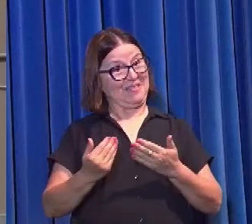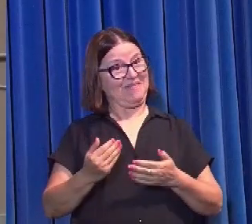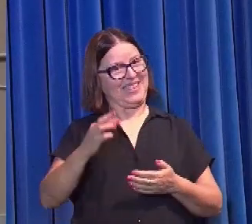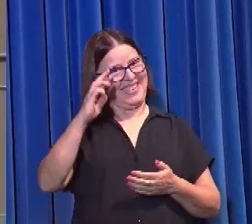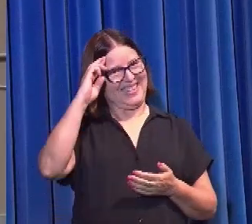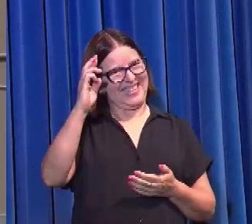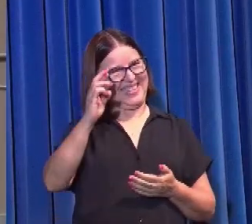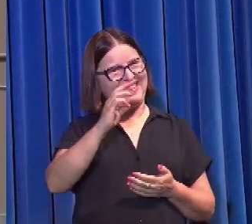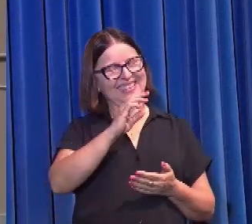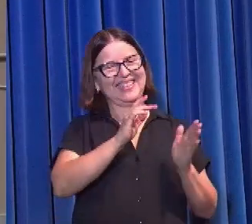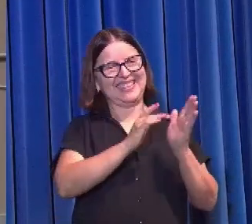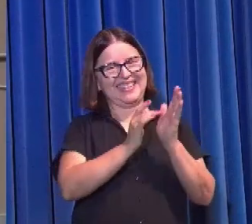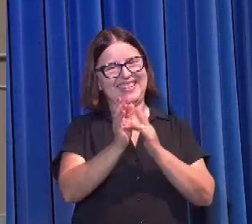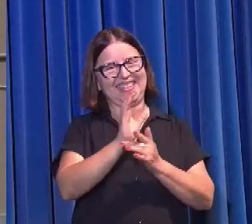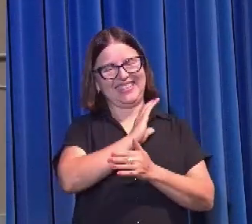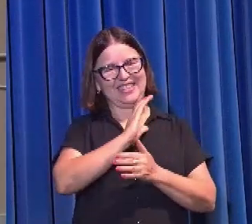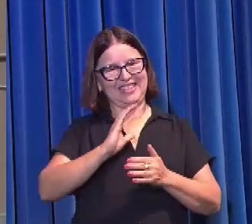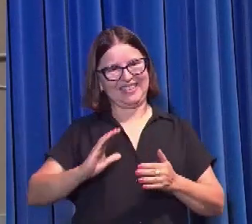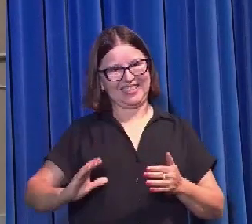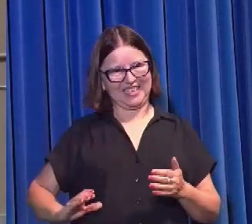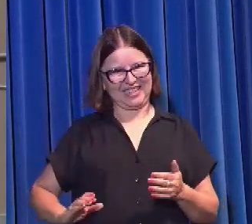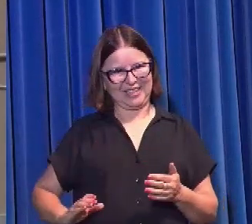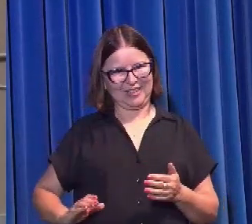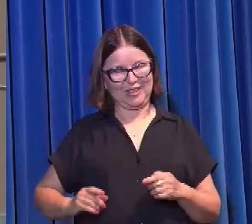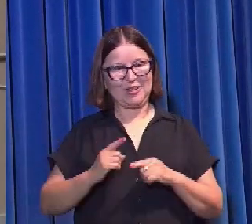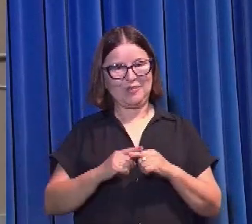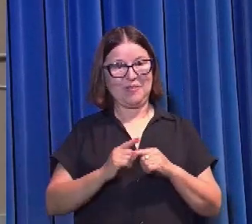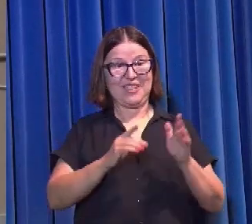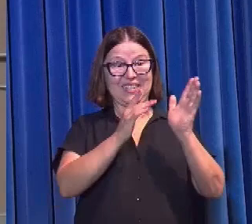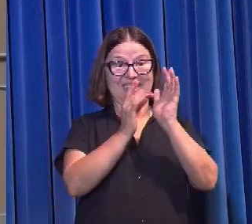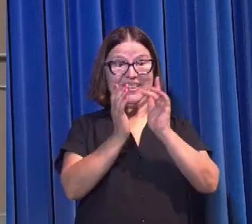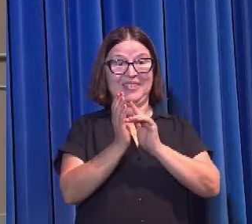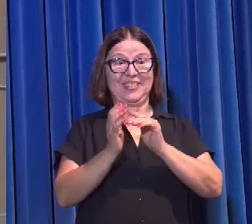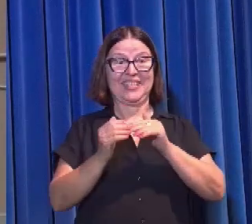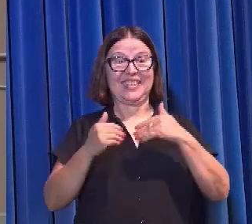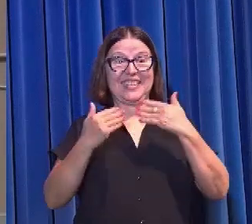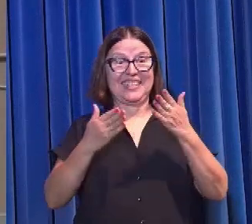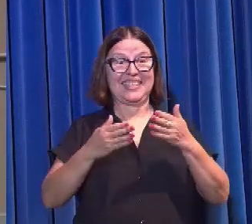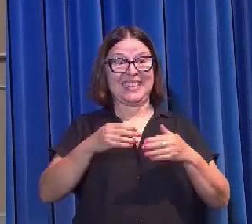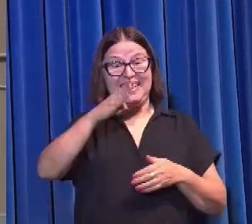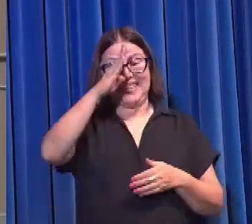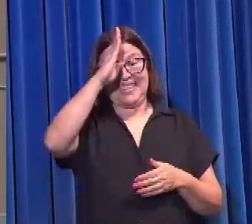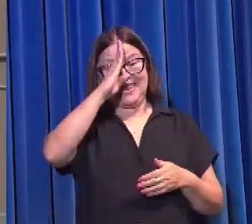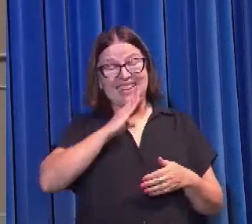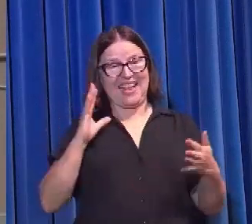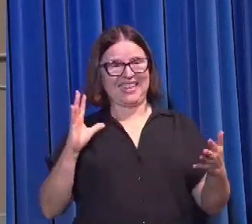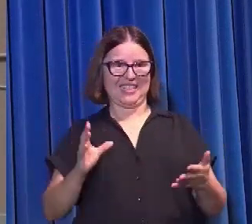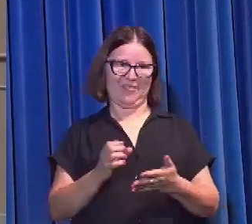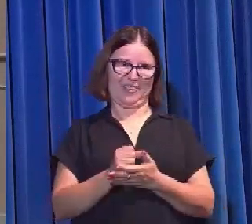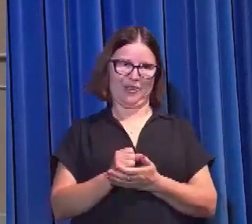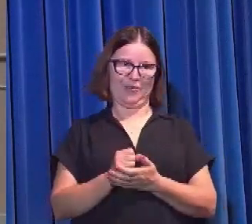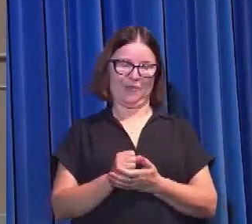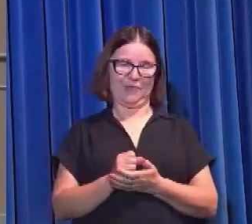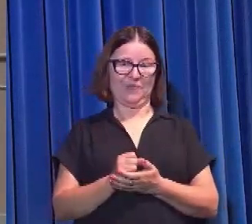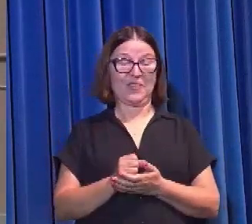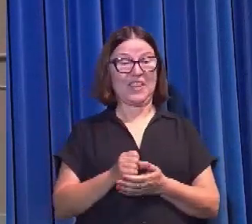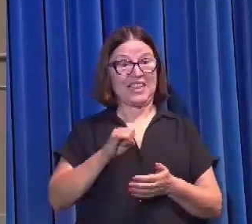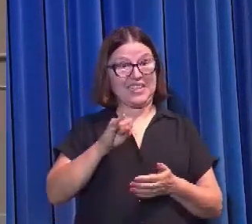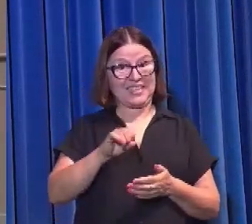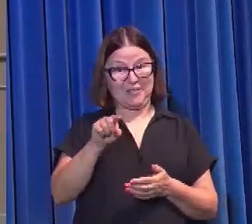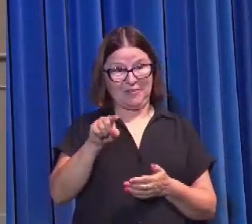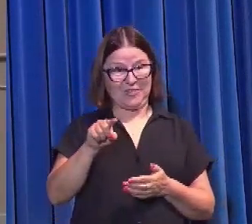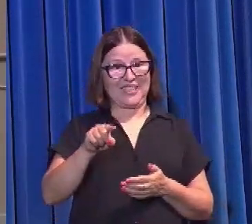Cristo. Ele oferece de graça a água da vida para quem quiser. Agora, se você já creu no Evangelho e desfruta